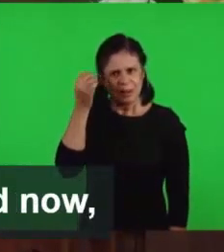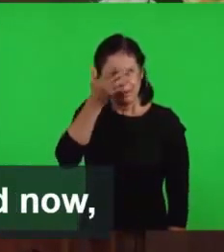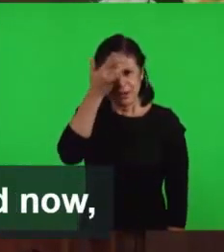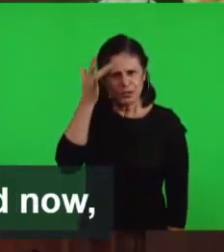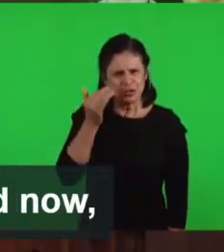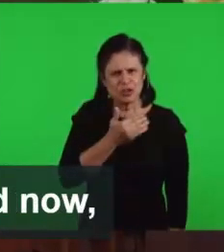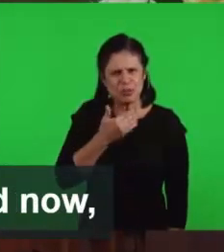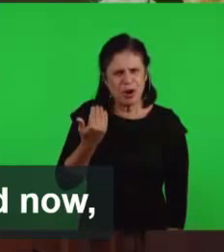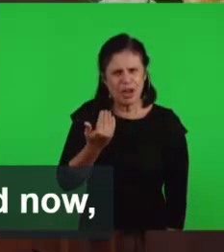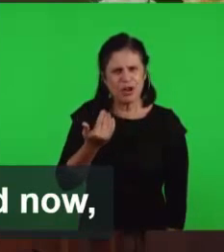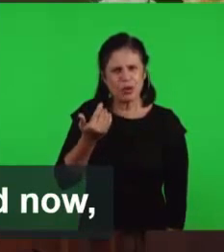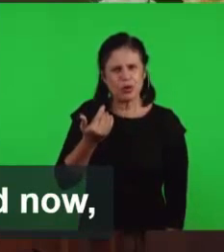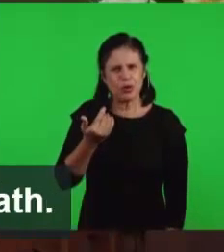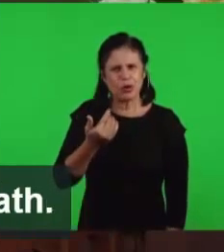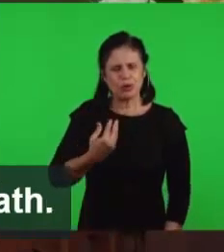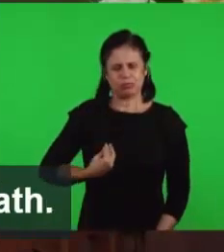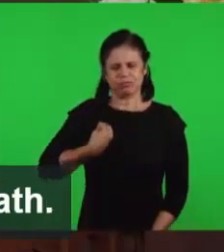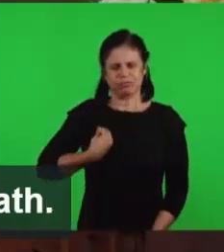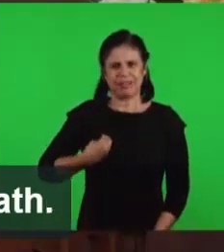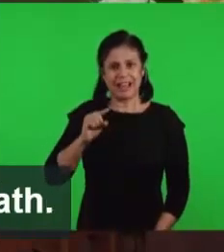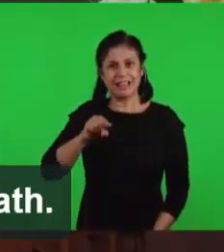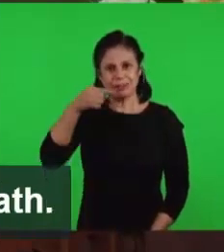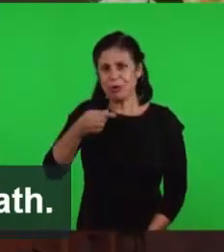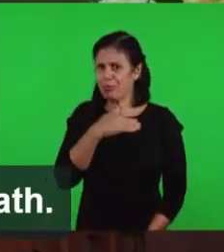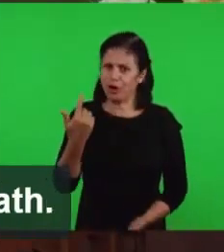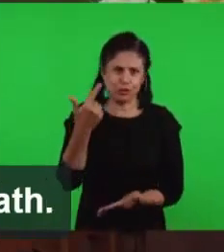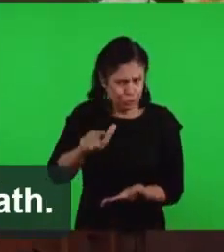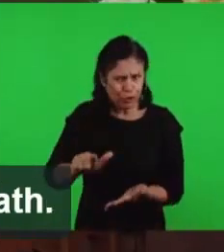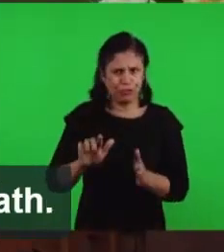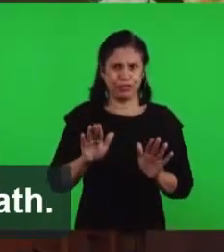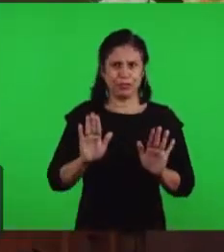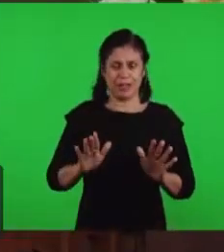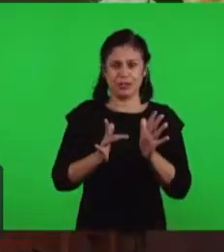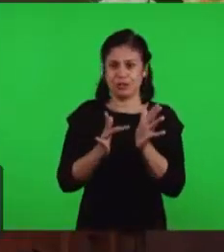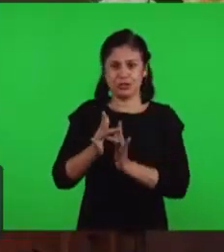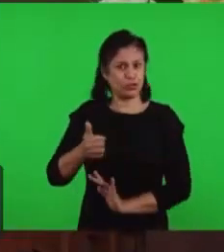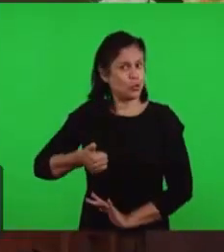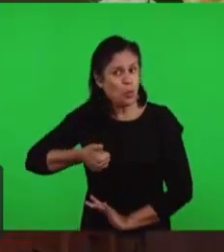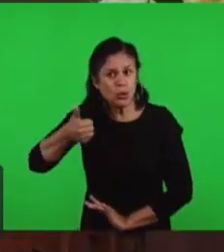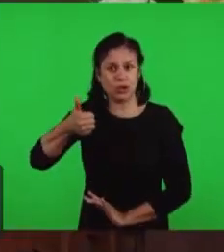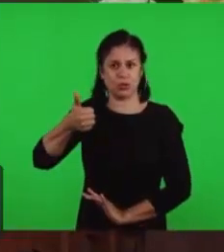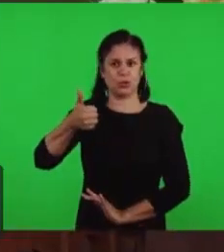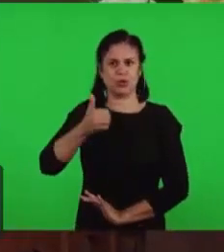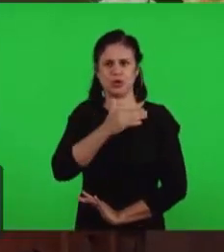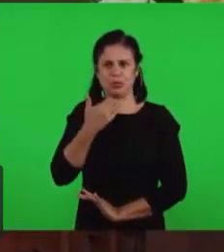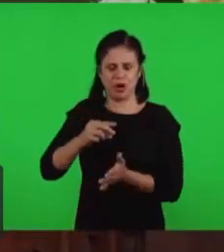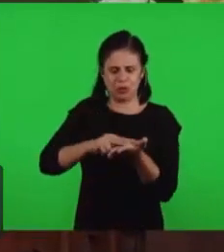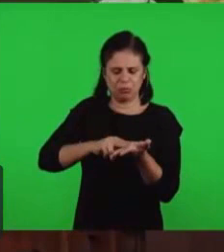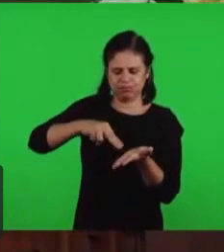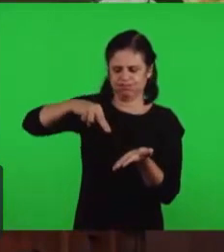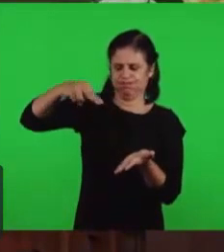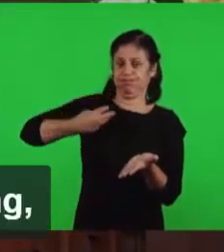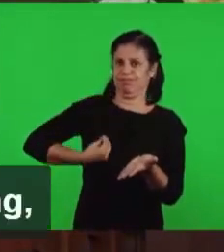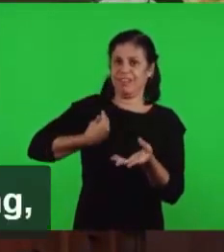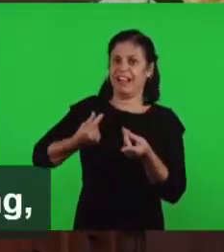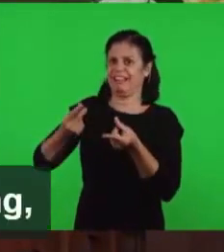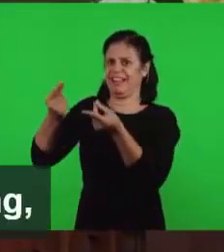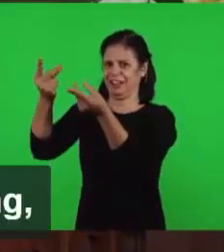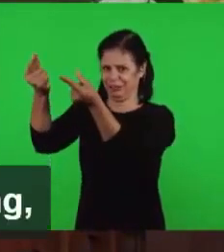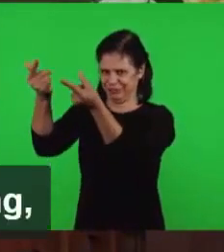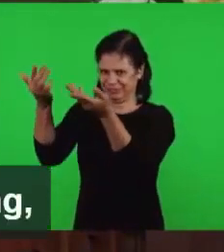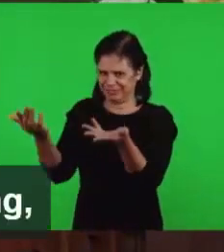e ela então agora na sua ressurreição não haverá mais morte por isso diz assim no texto de Apocalipse